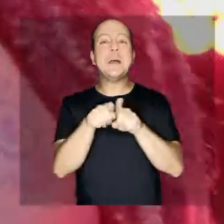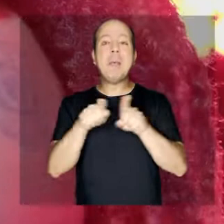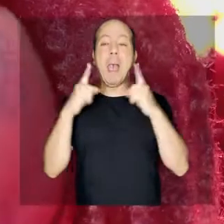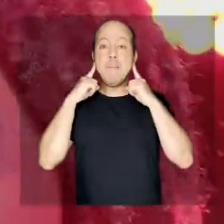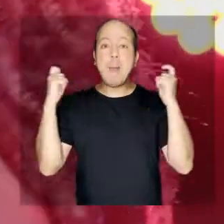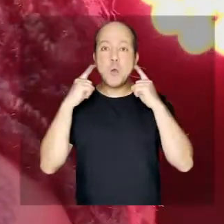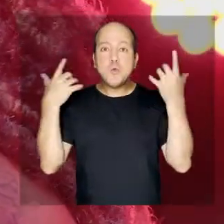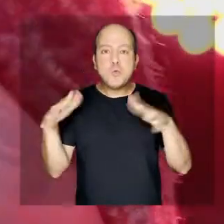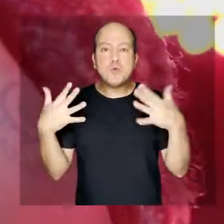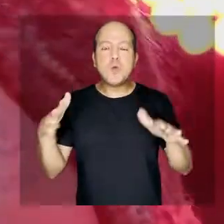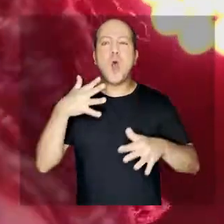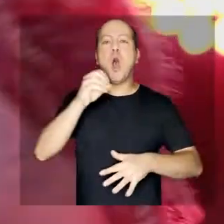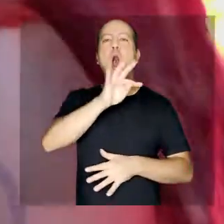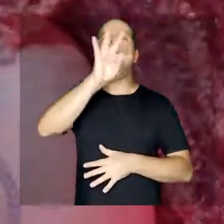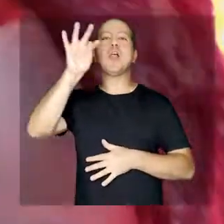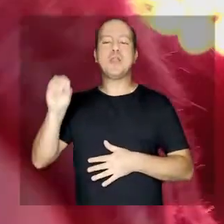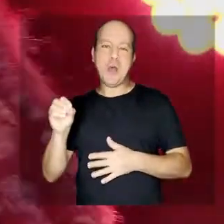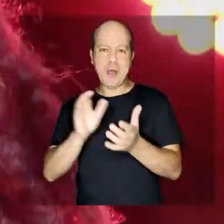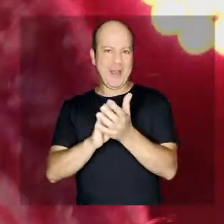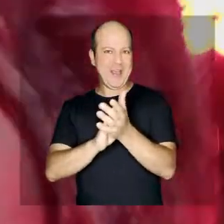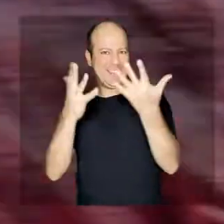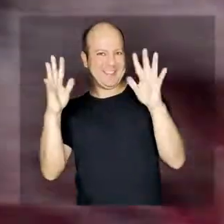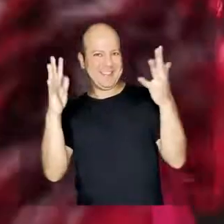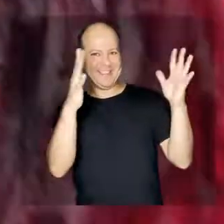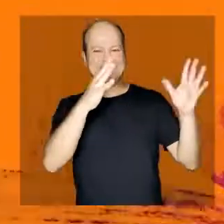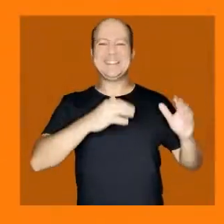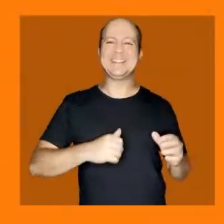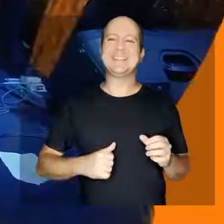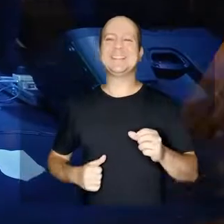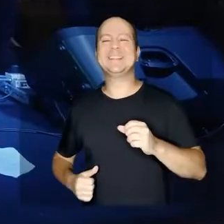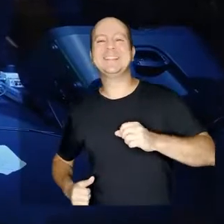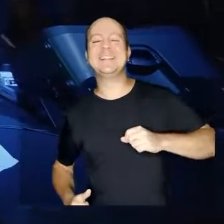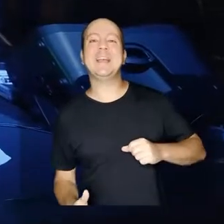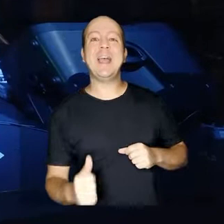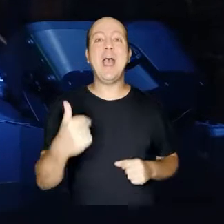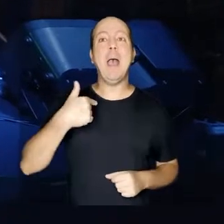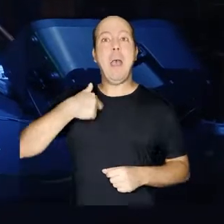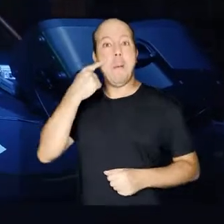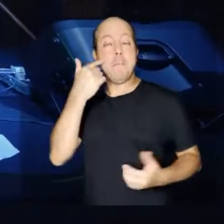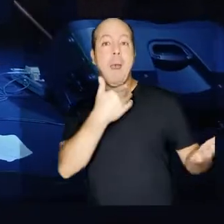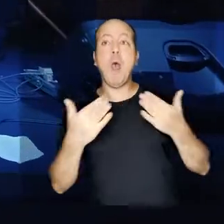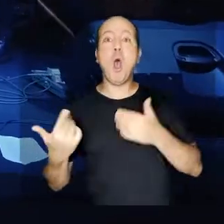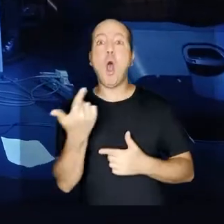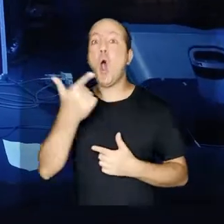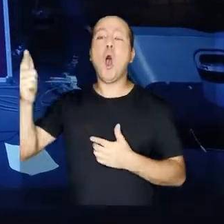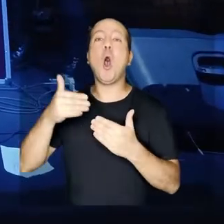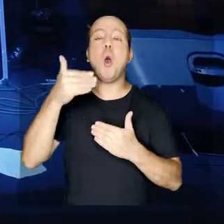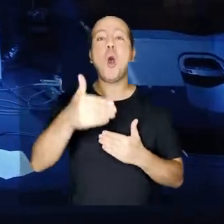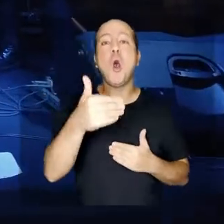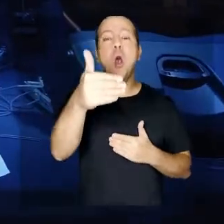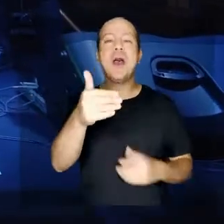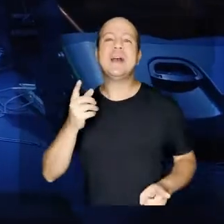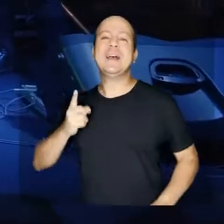e muito barulho para ele no centro do palco é branco de cabelos grisalhos